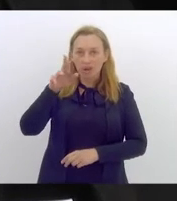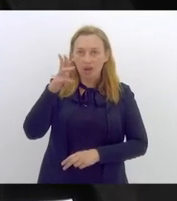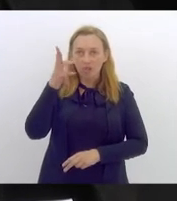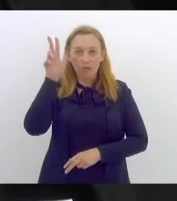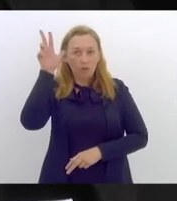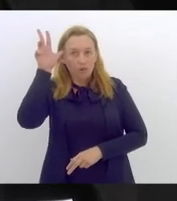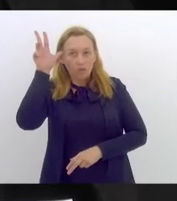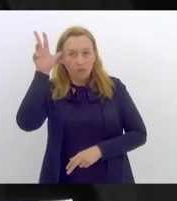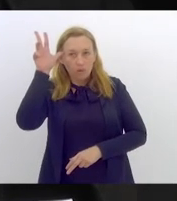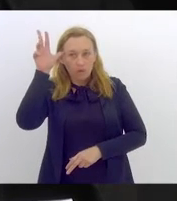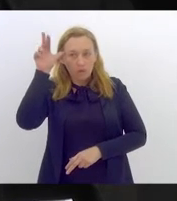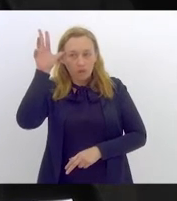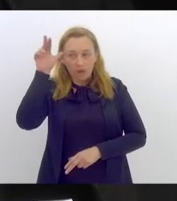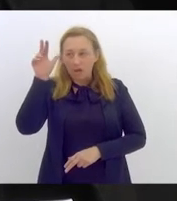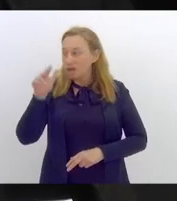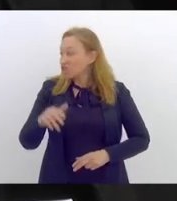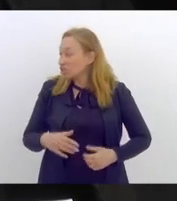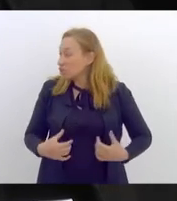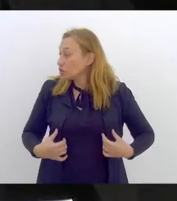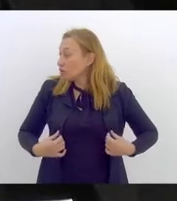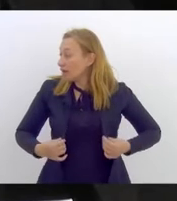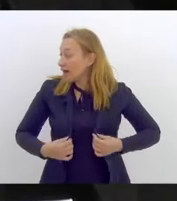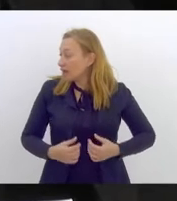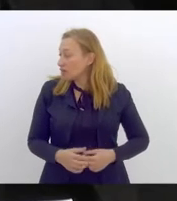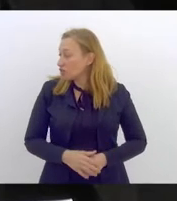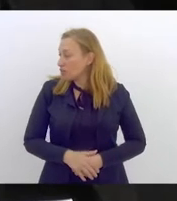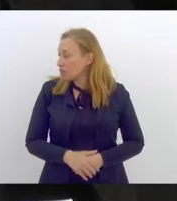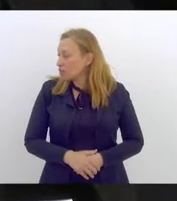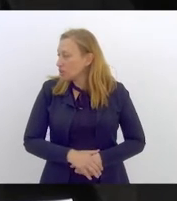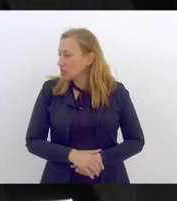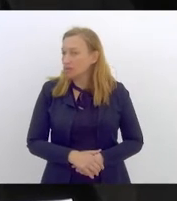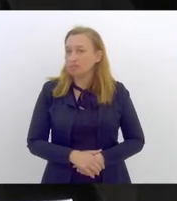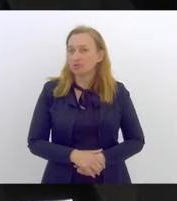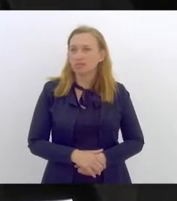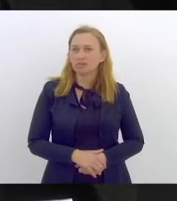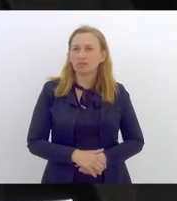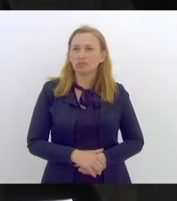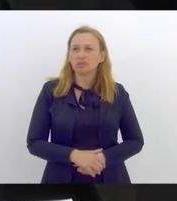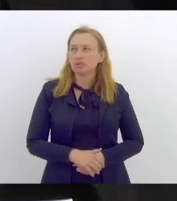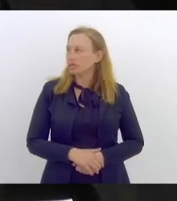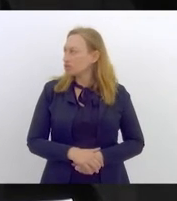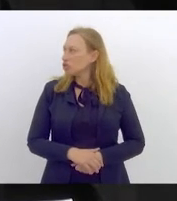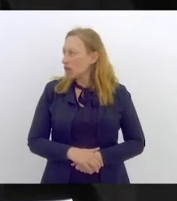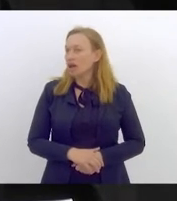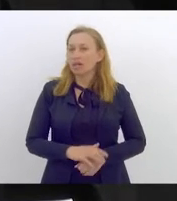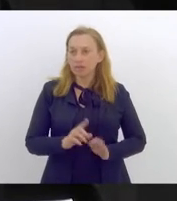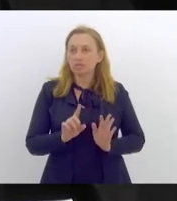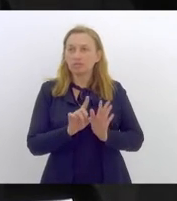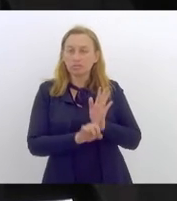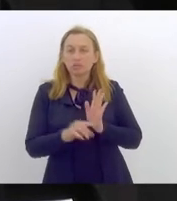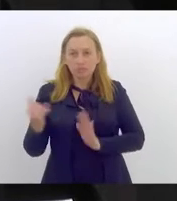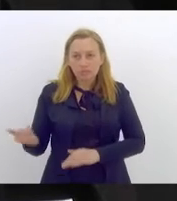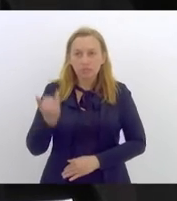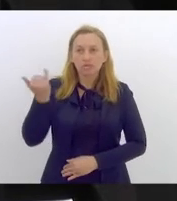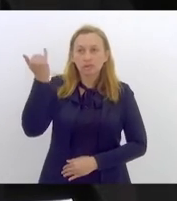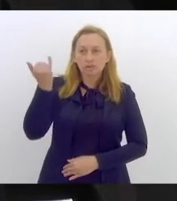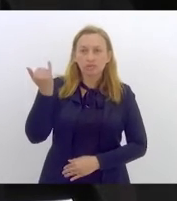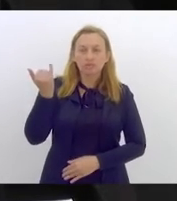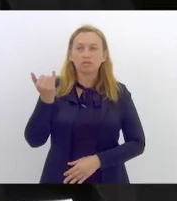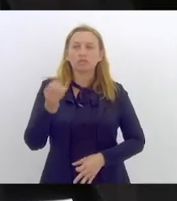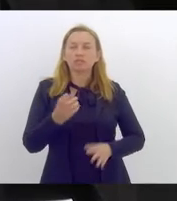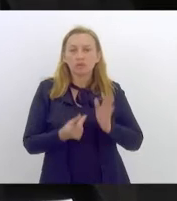aqui? Nós temos, por exemplo, uma redução importante na